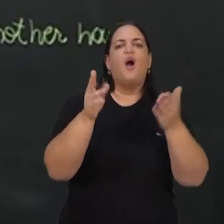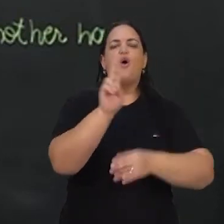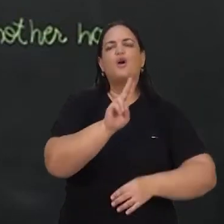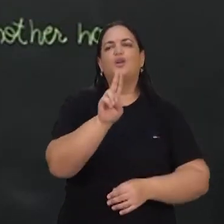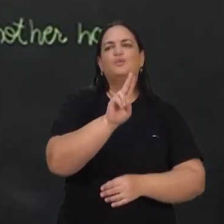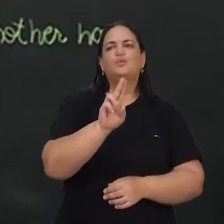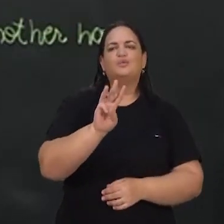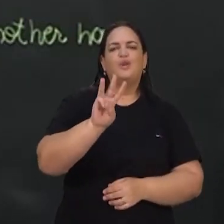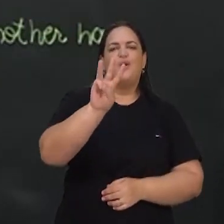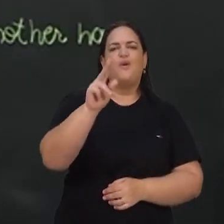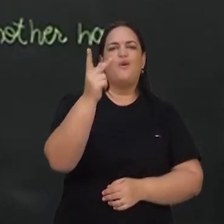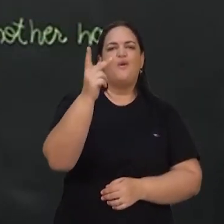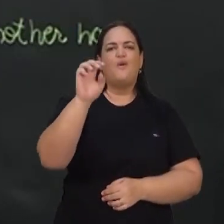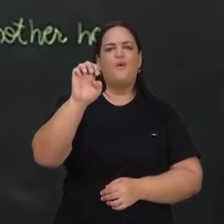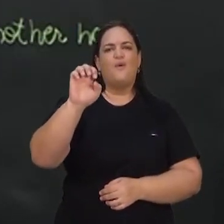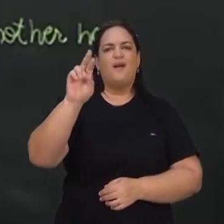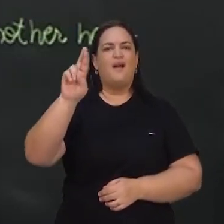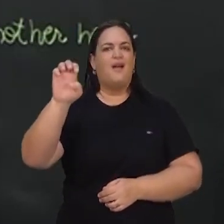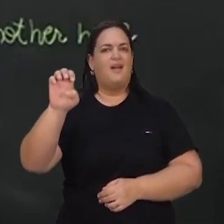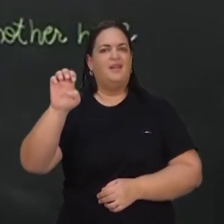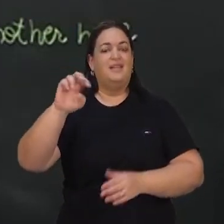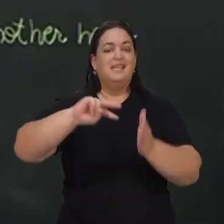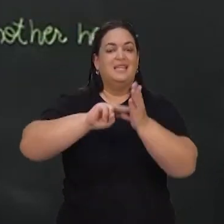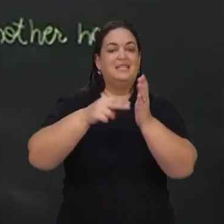horas. Agora é onde.